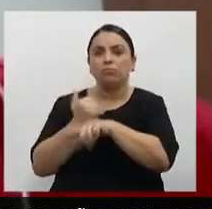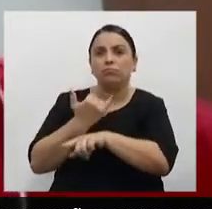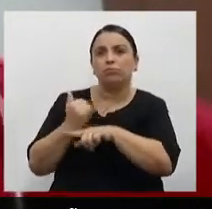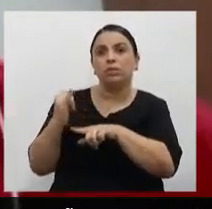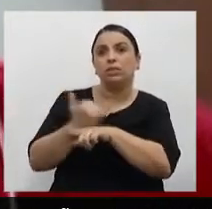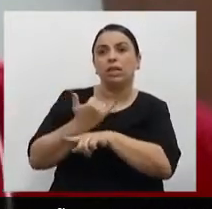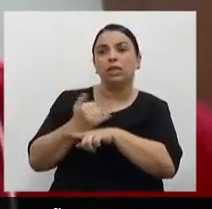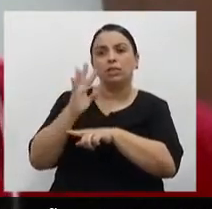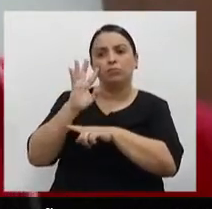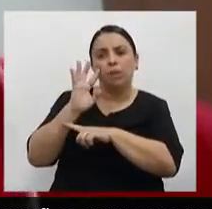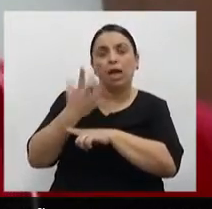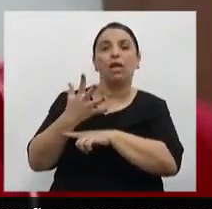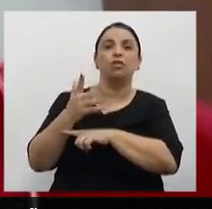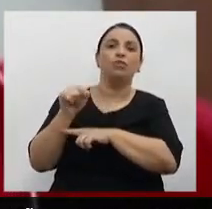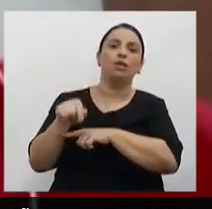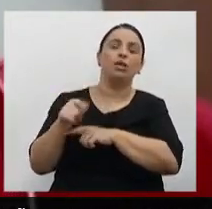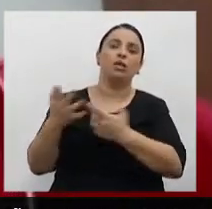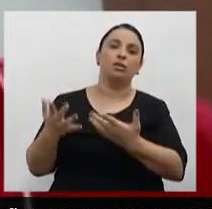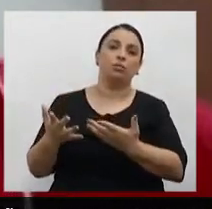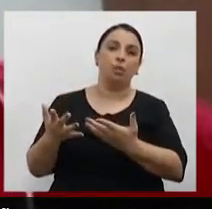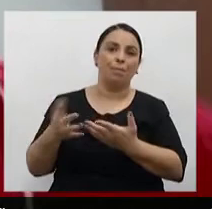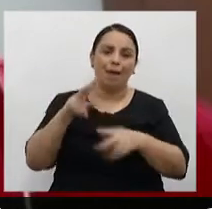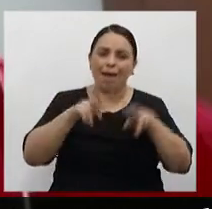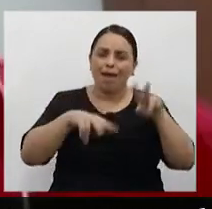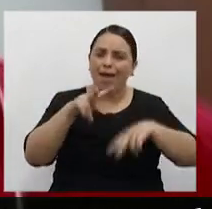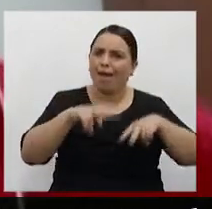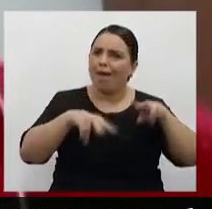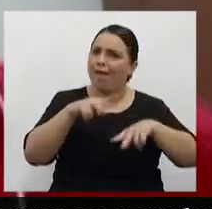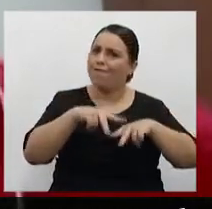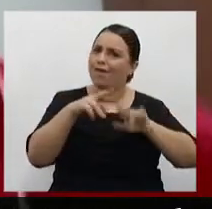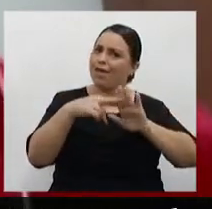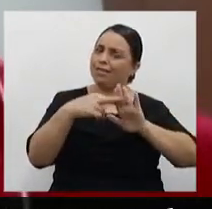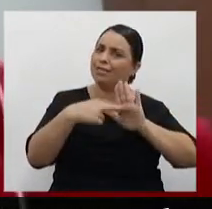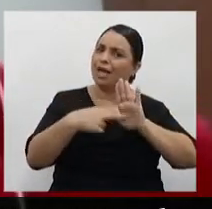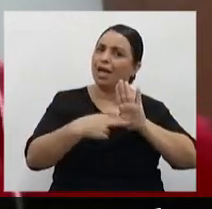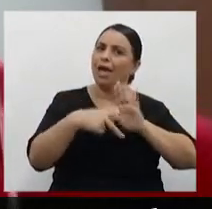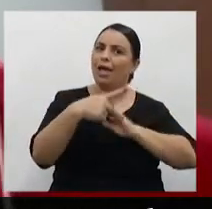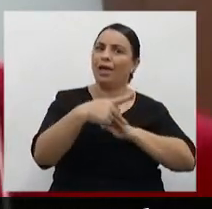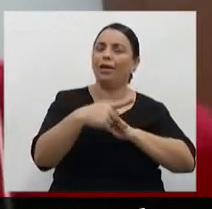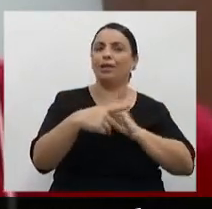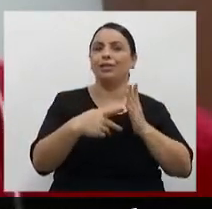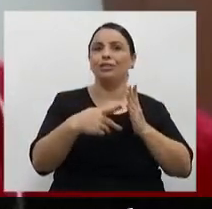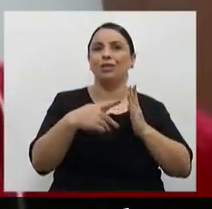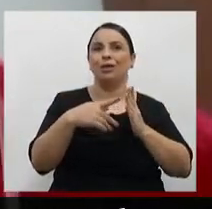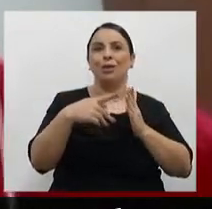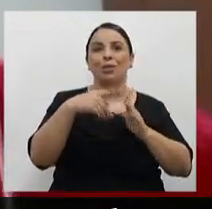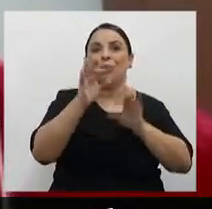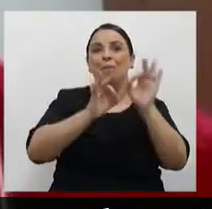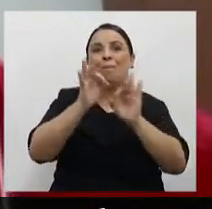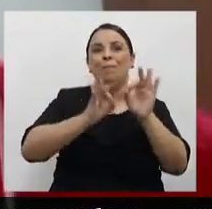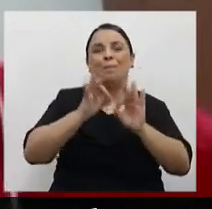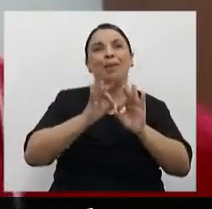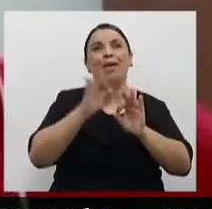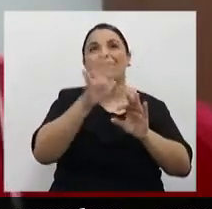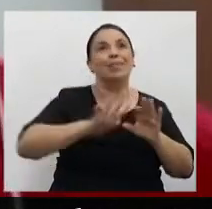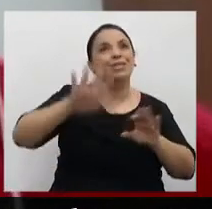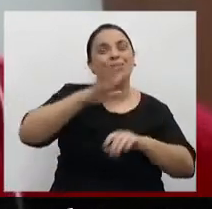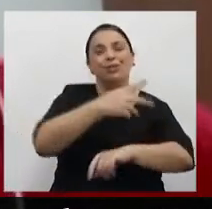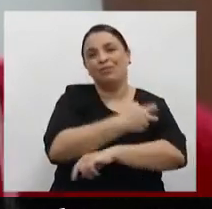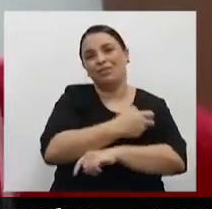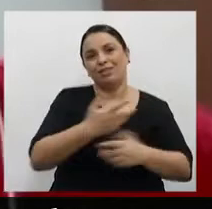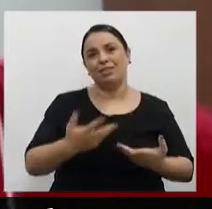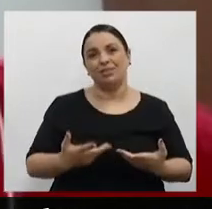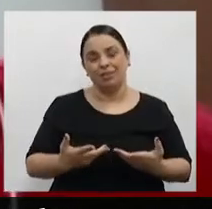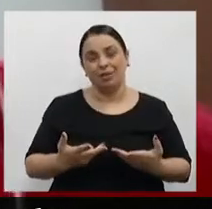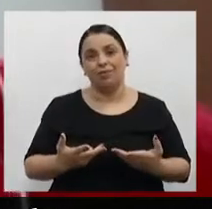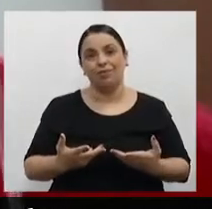seja revisto. Porque nós precisamos rever isso junto ao Plano Nacional de Vacinação, do qual o Estado também faz parte, tendo em